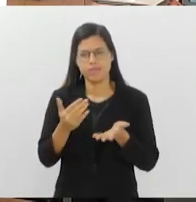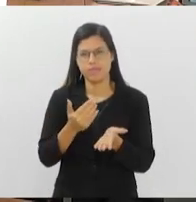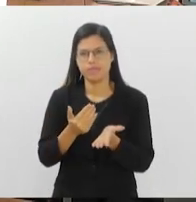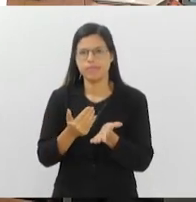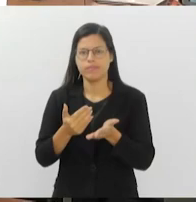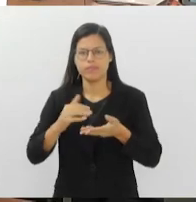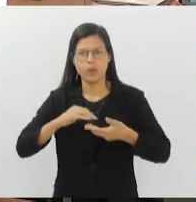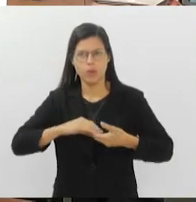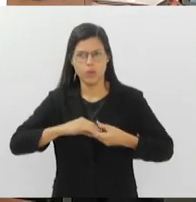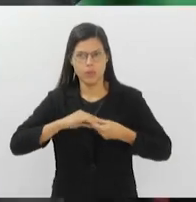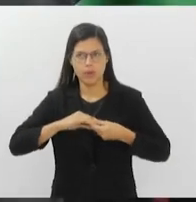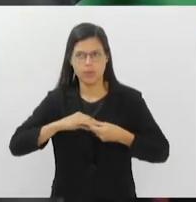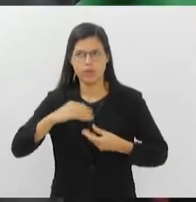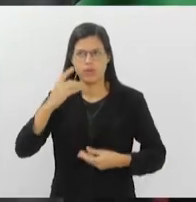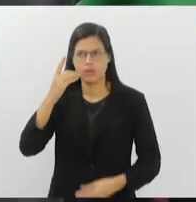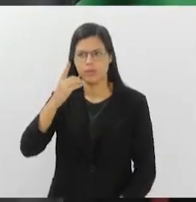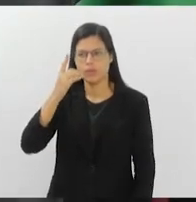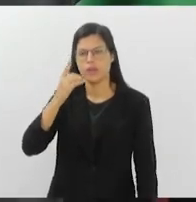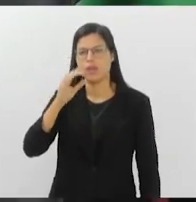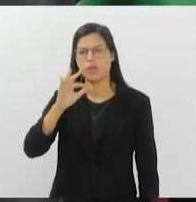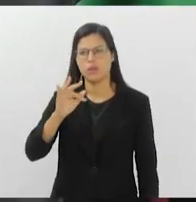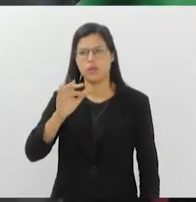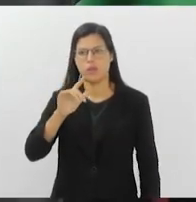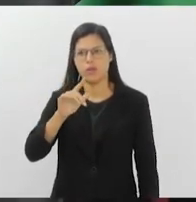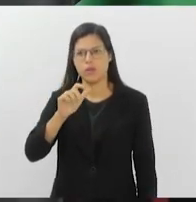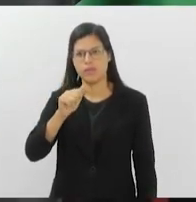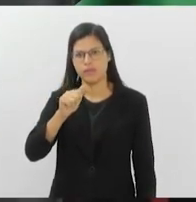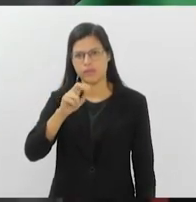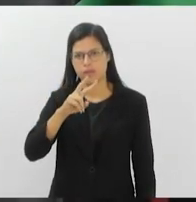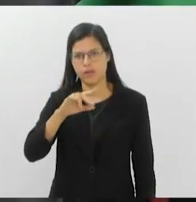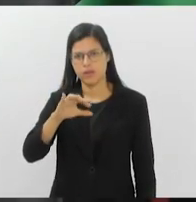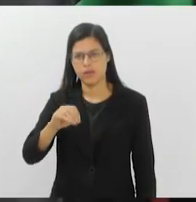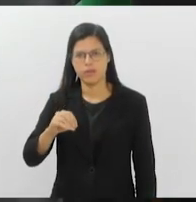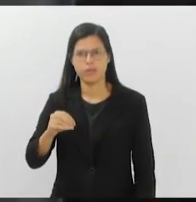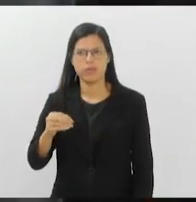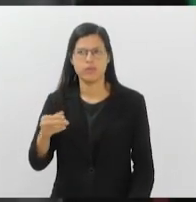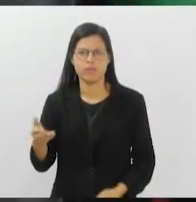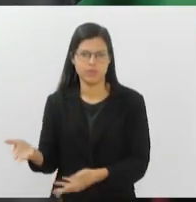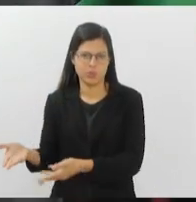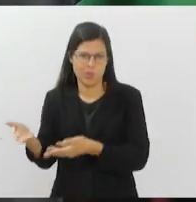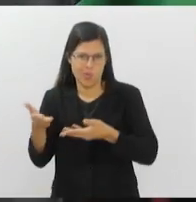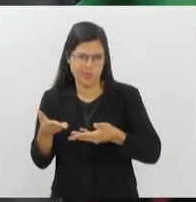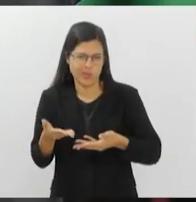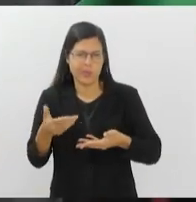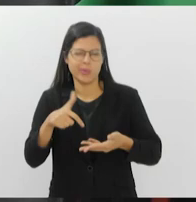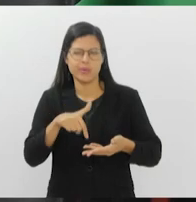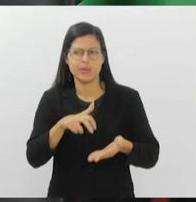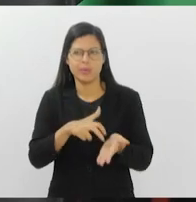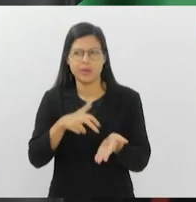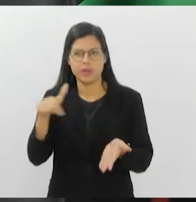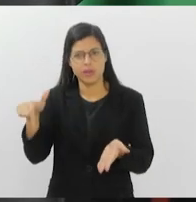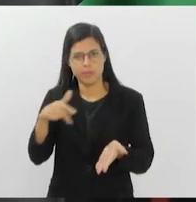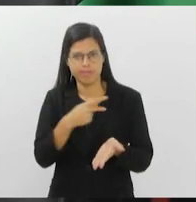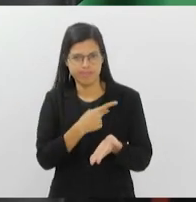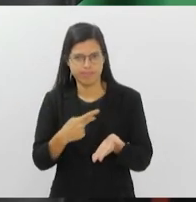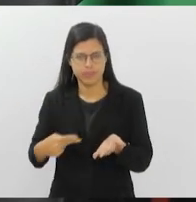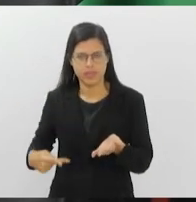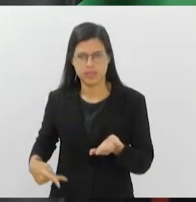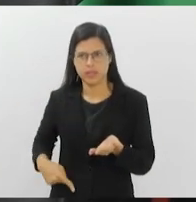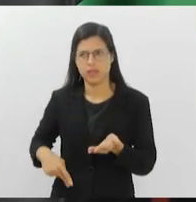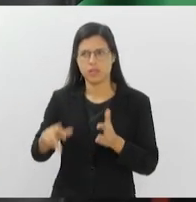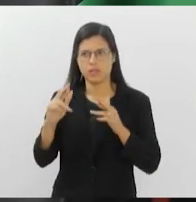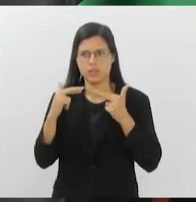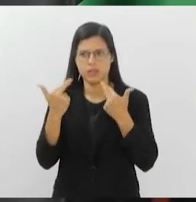cumprimentar o deputado Flávio Serafini, que nos traz aqui nessa manhã, que preside essa sessão, e dizer